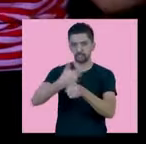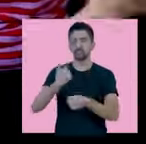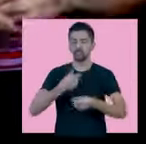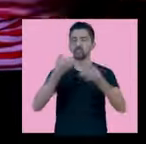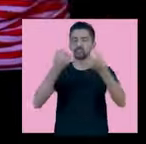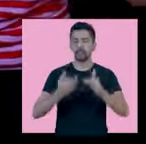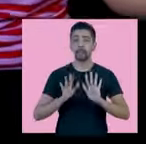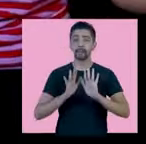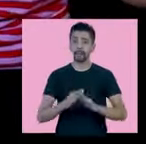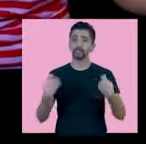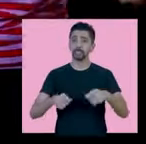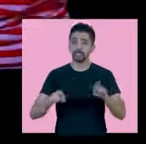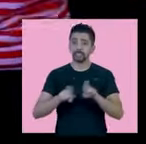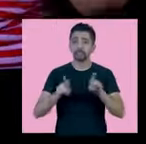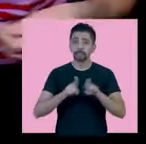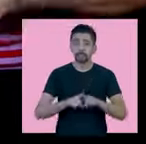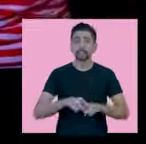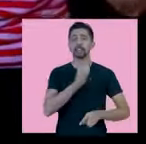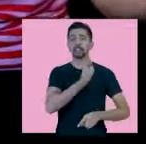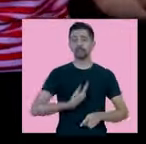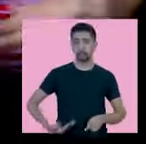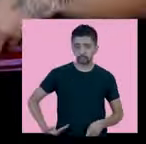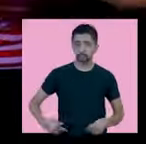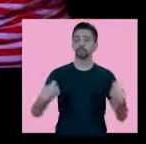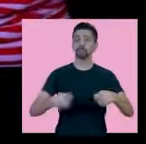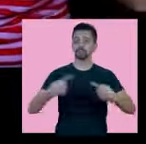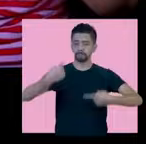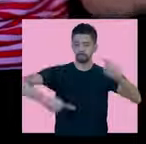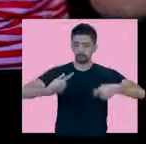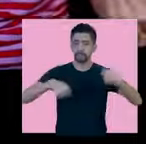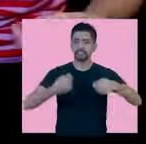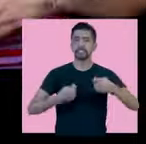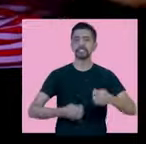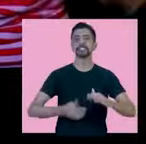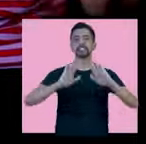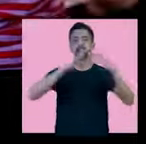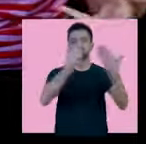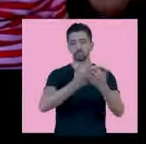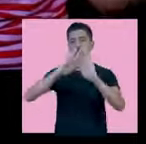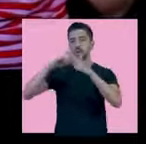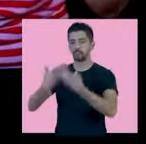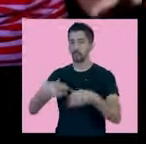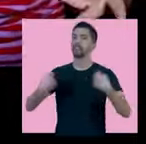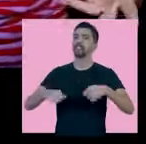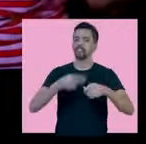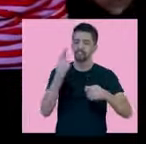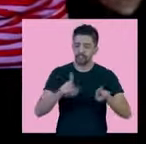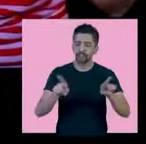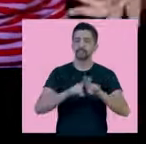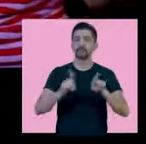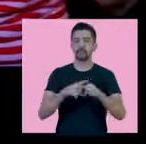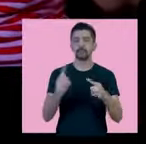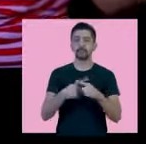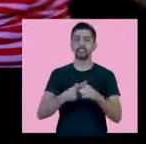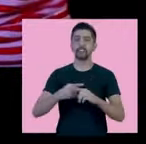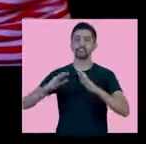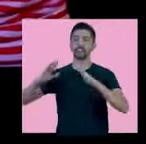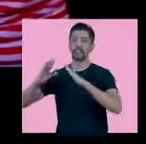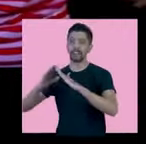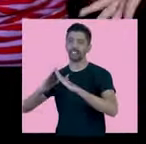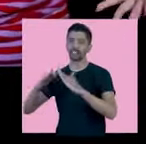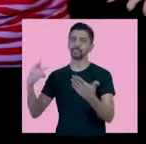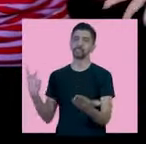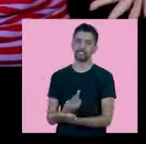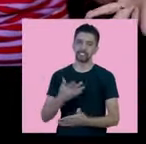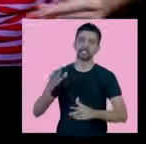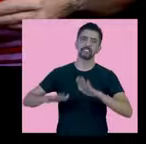educação sexual além do âmbito privado, no âmbito público, nas escolas. Porque, como a gente viu, a maior parte dos casos